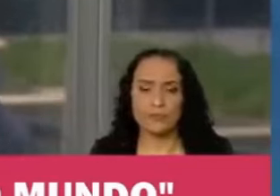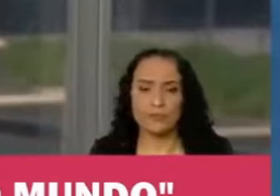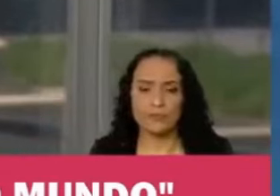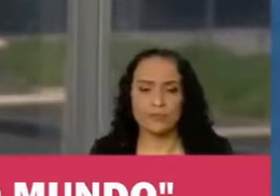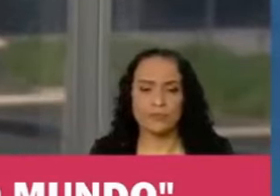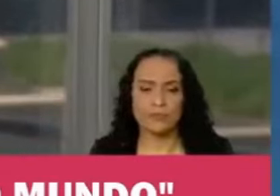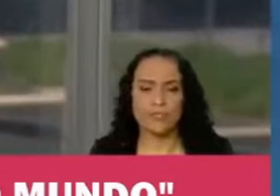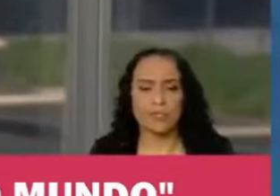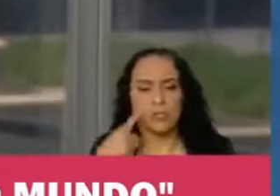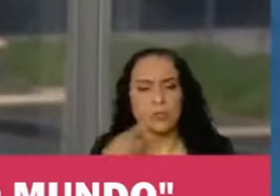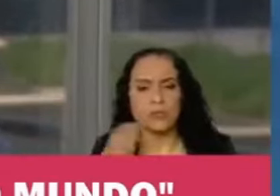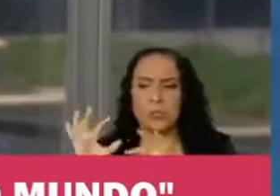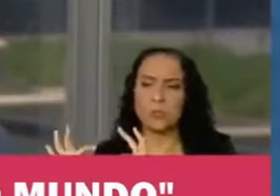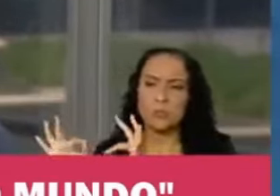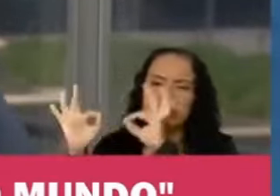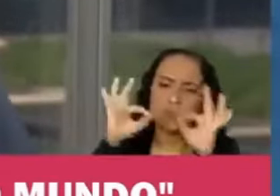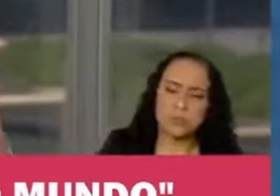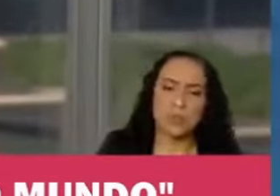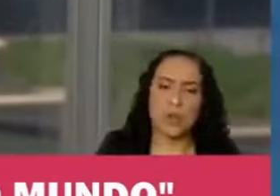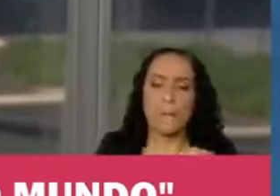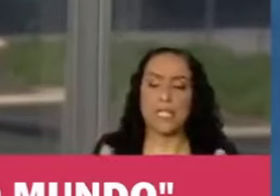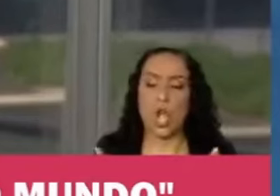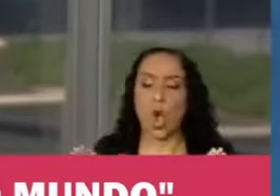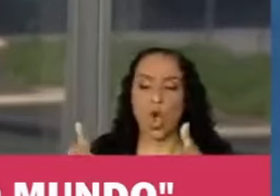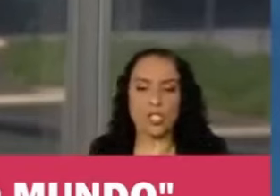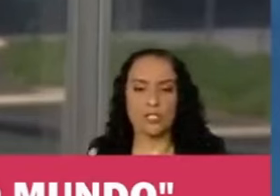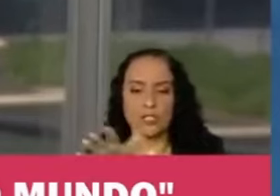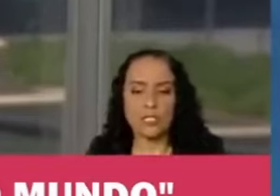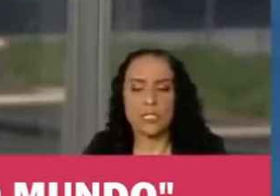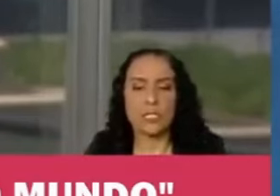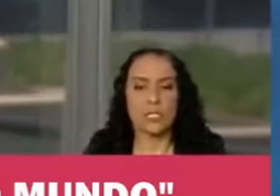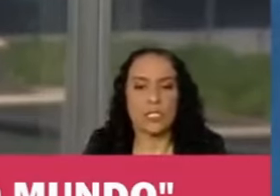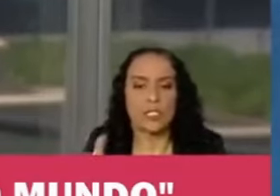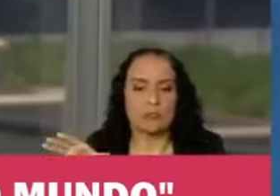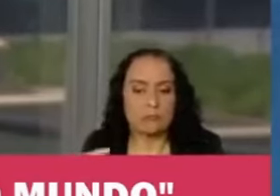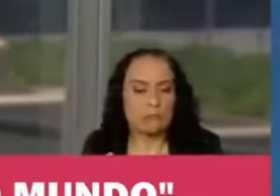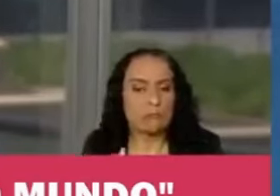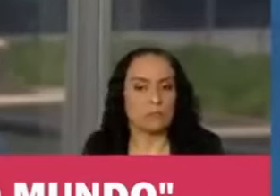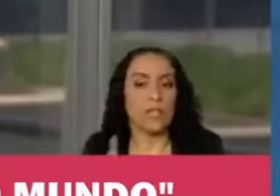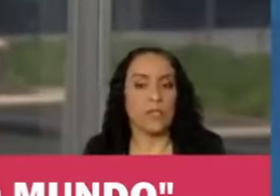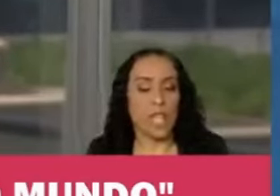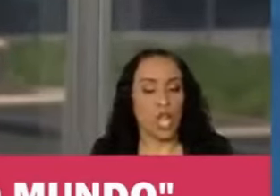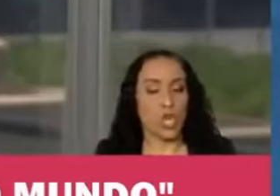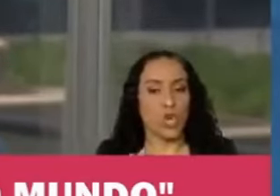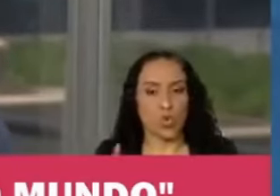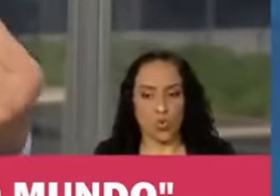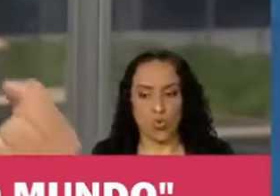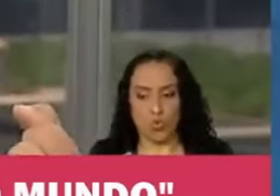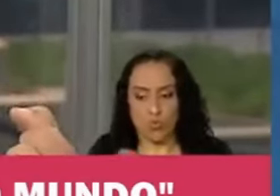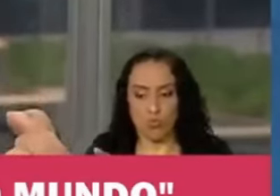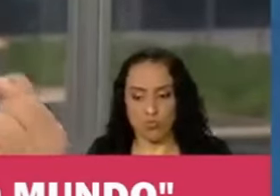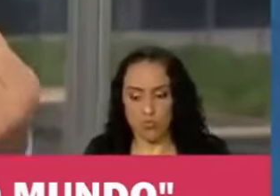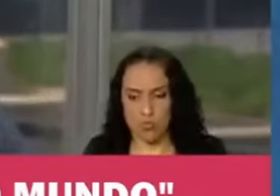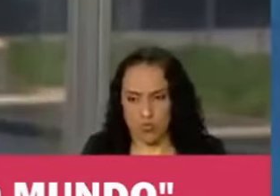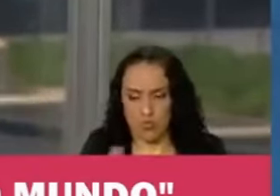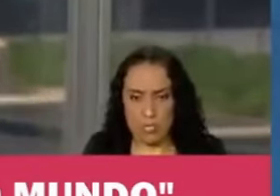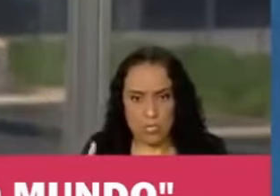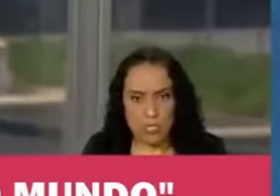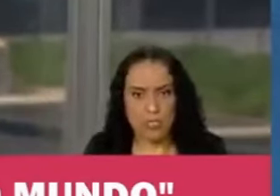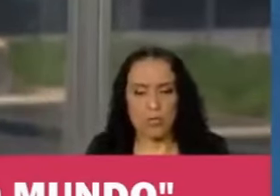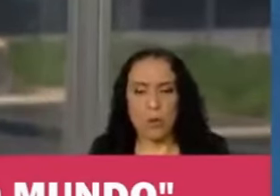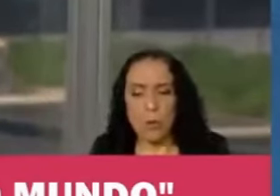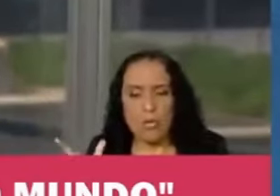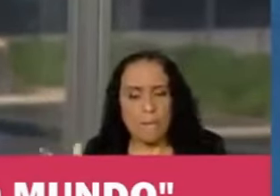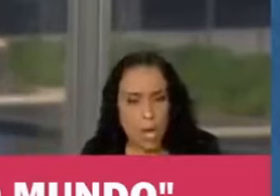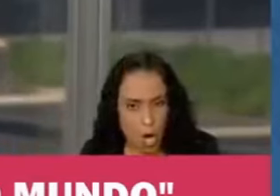O que a gente assistiu nos últimos anos? Um aumento da concentração. Então nós temos um mundo onde a riqueza está cada vez mais concentrada na mão de um número